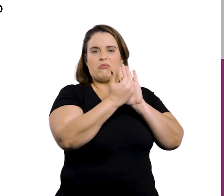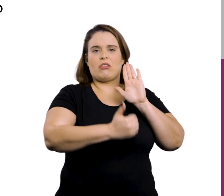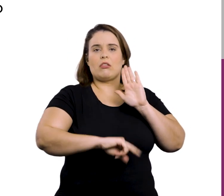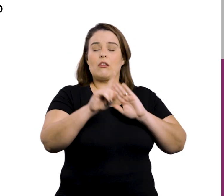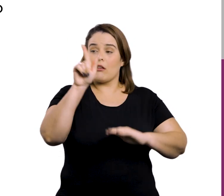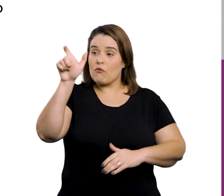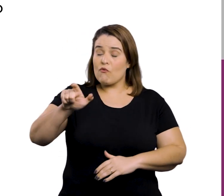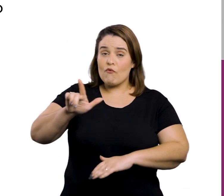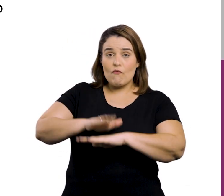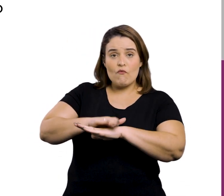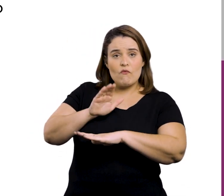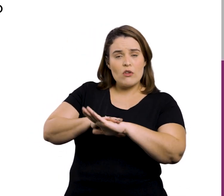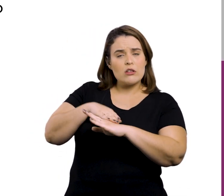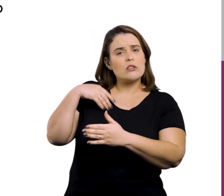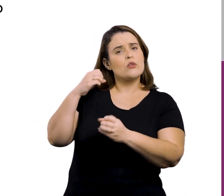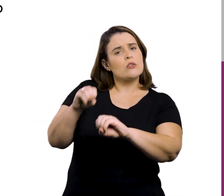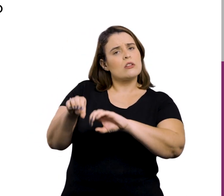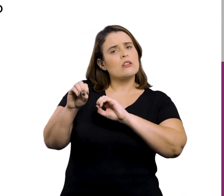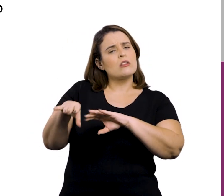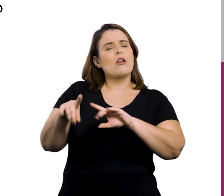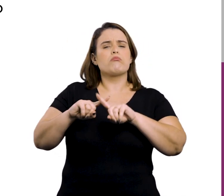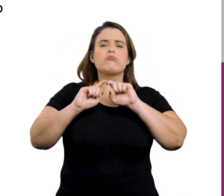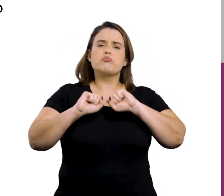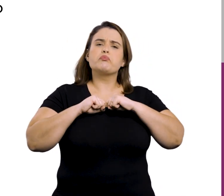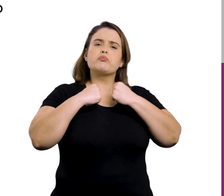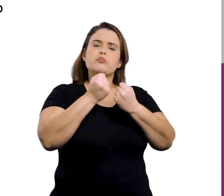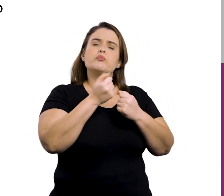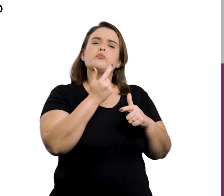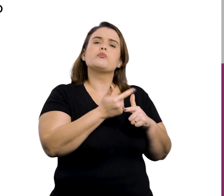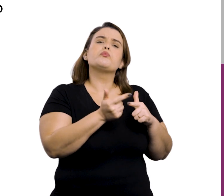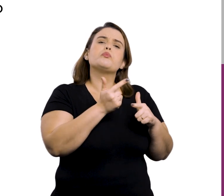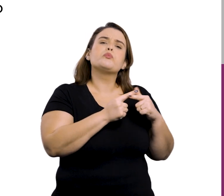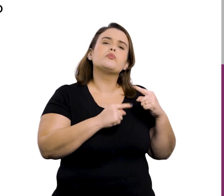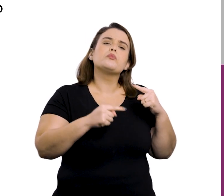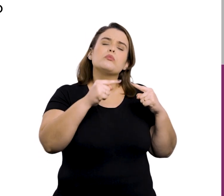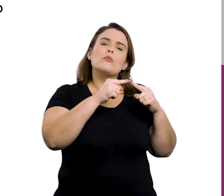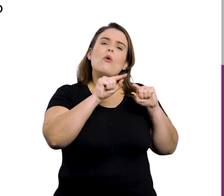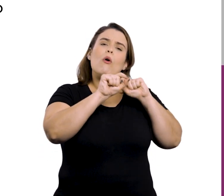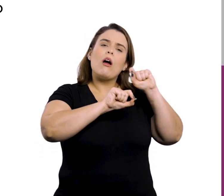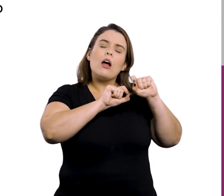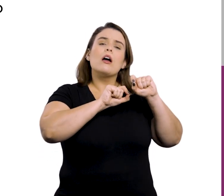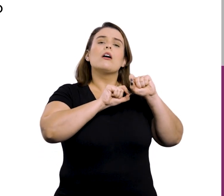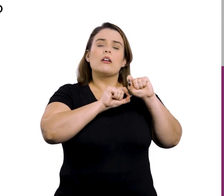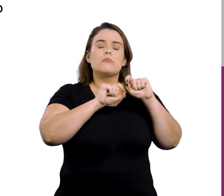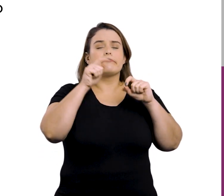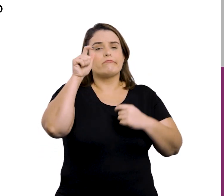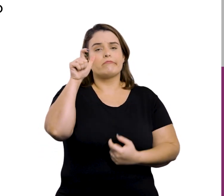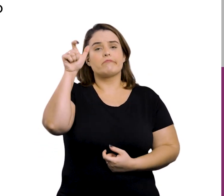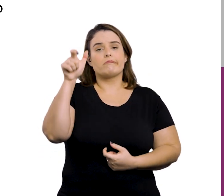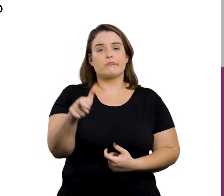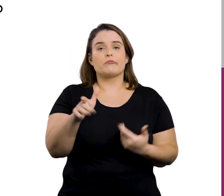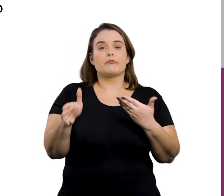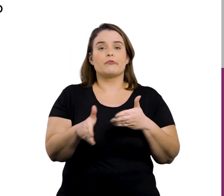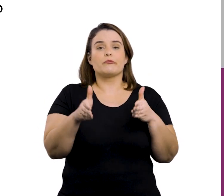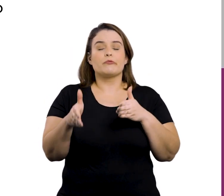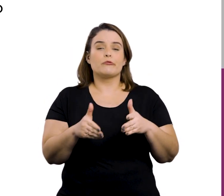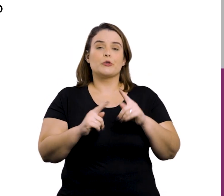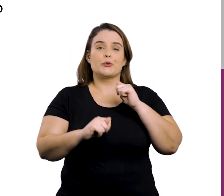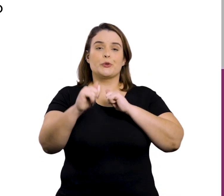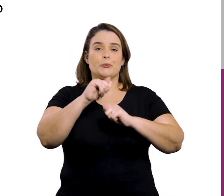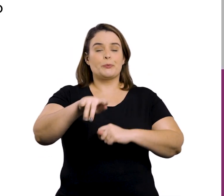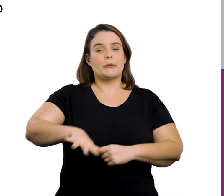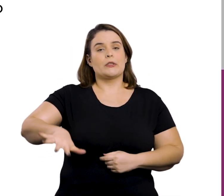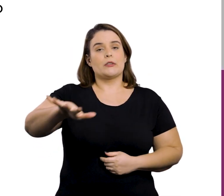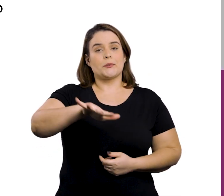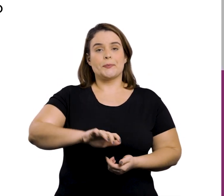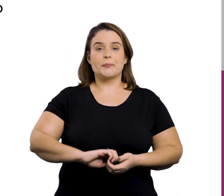de deslegitimar quem faz educação e forçar soluções que vêm de um único lugar, os interesses produtivistas